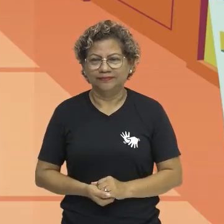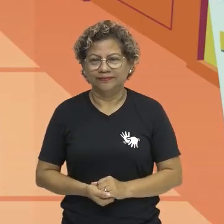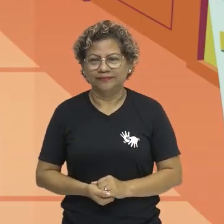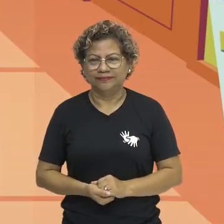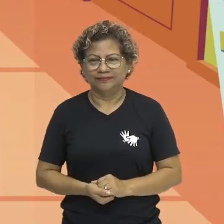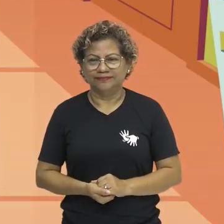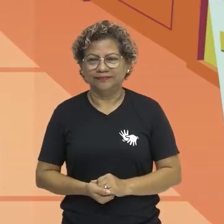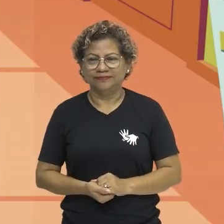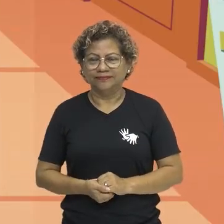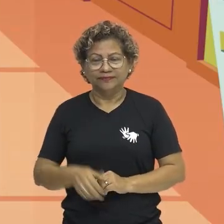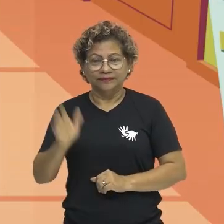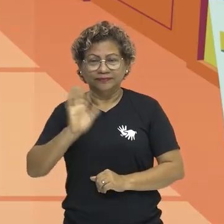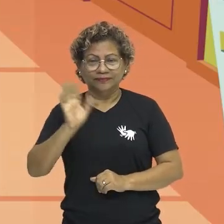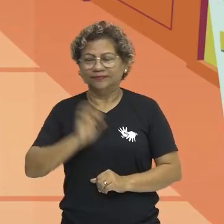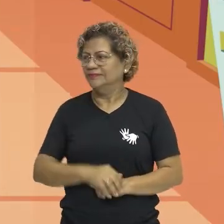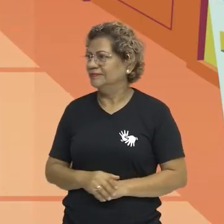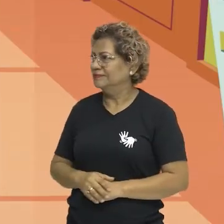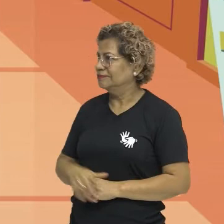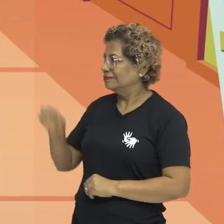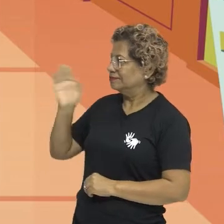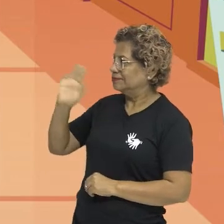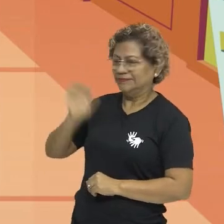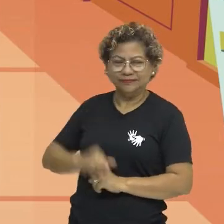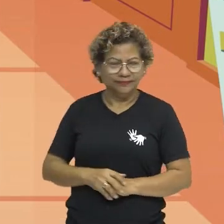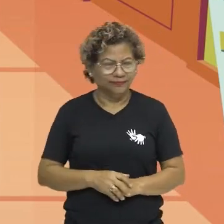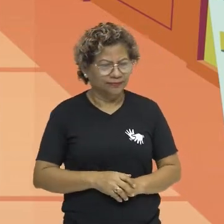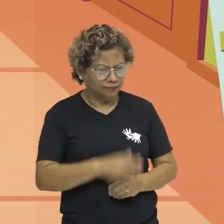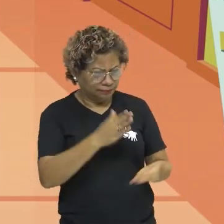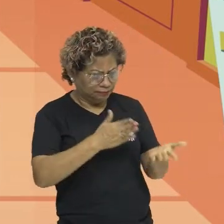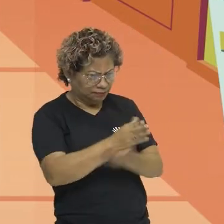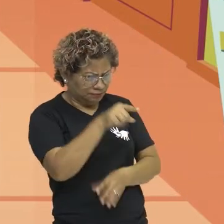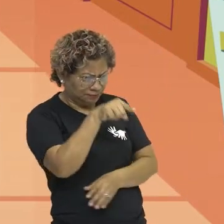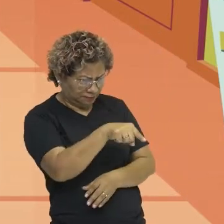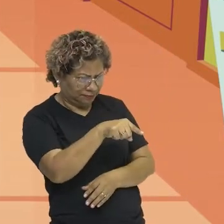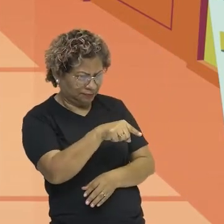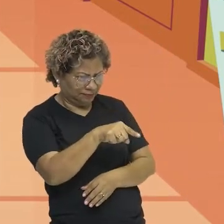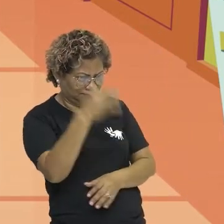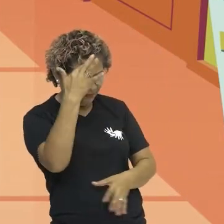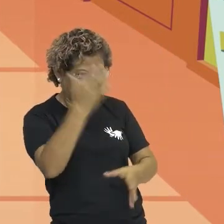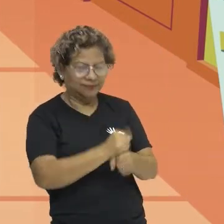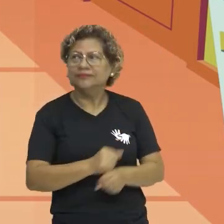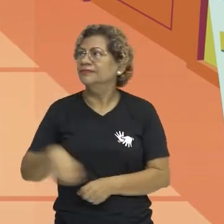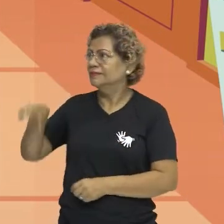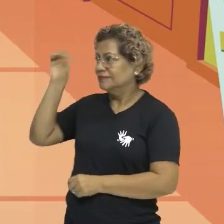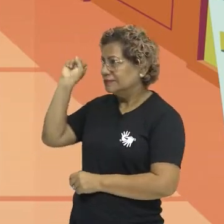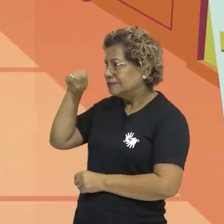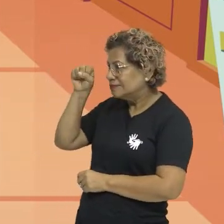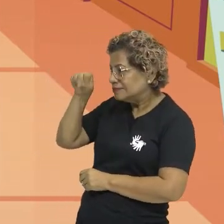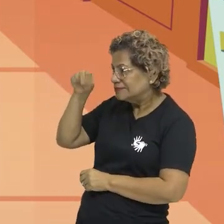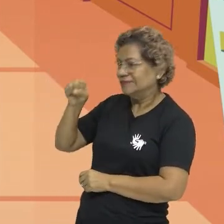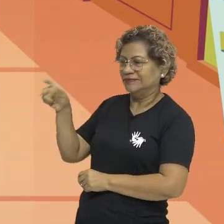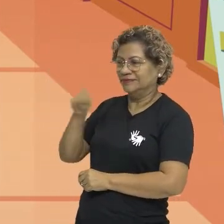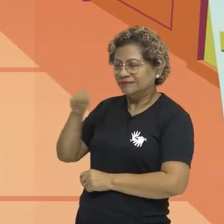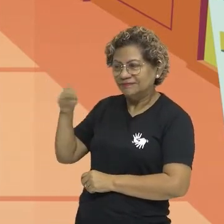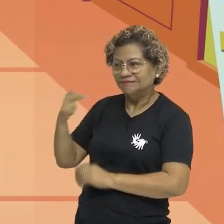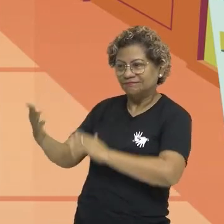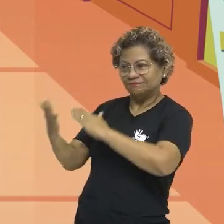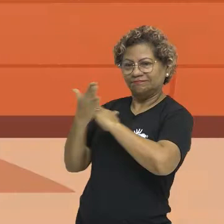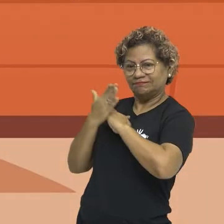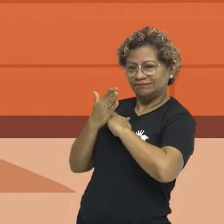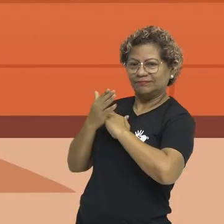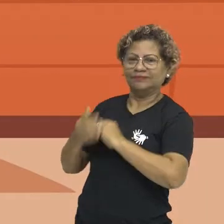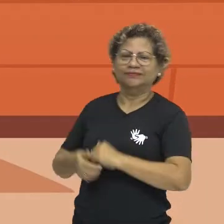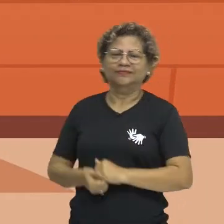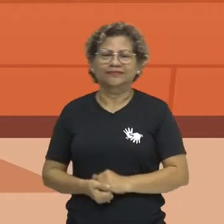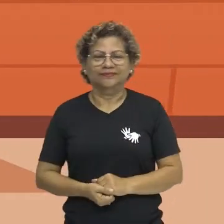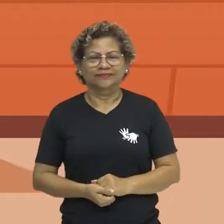E aí, você também passou em física? Sim, eu consegui! E ainda bem que a professora nos deu a maior força.